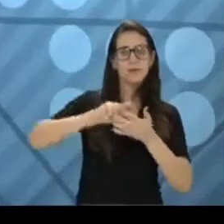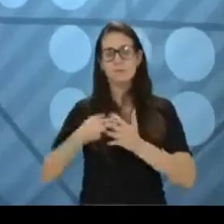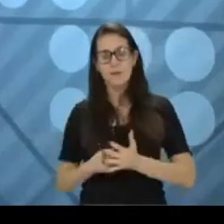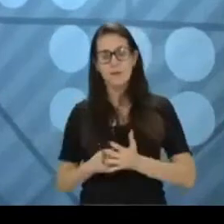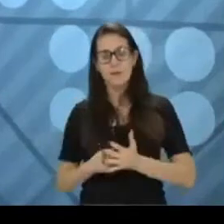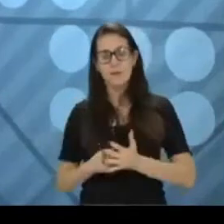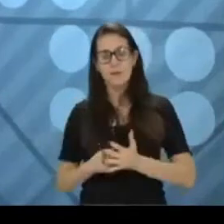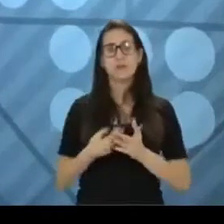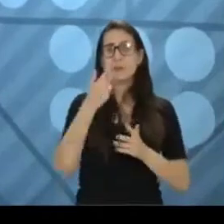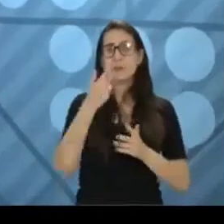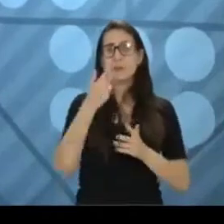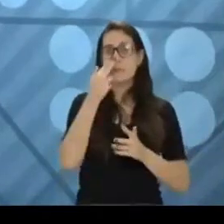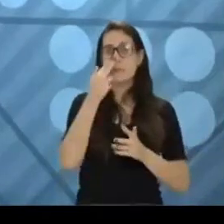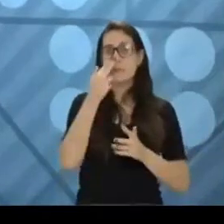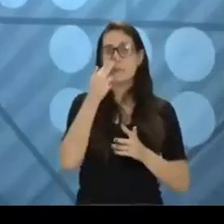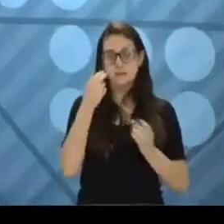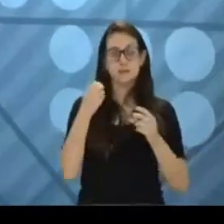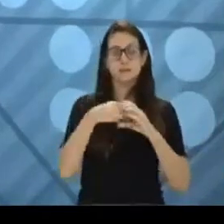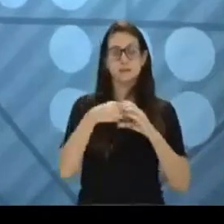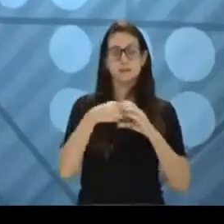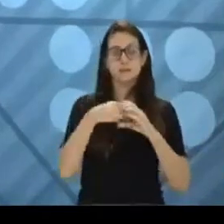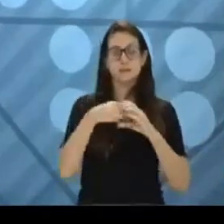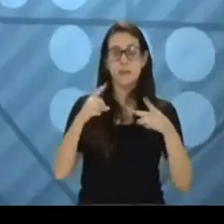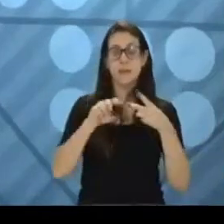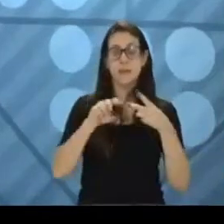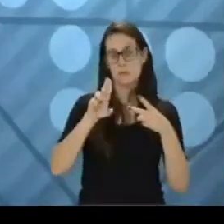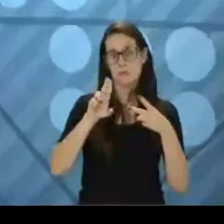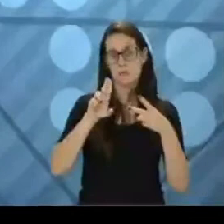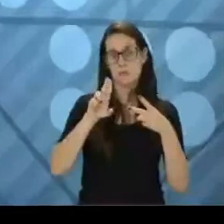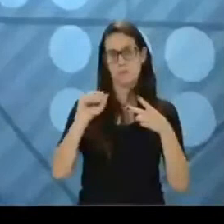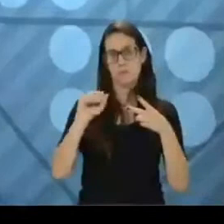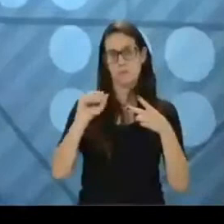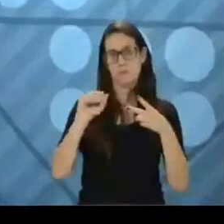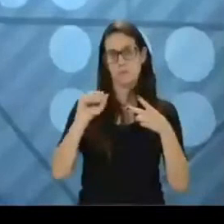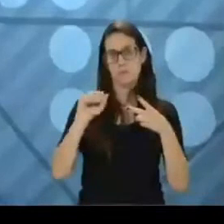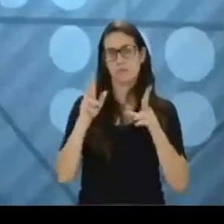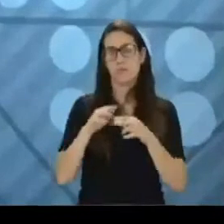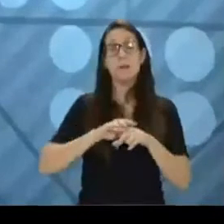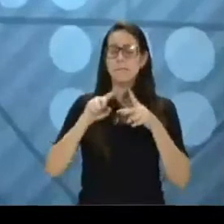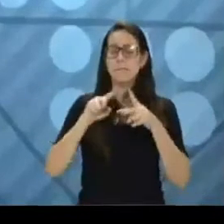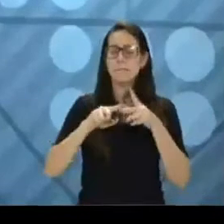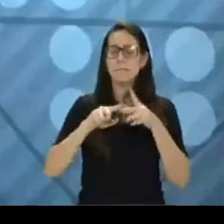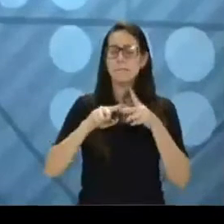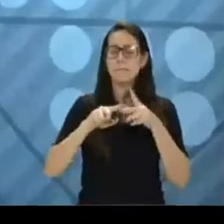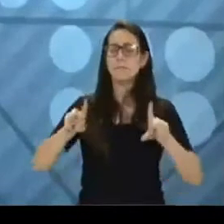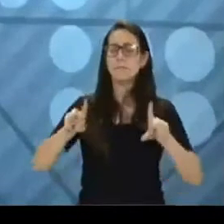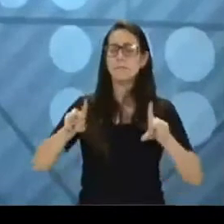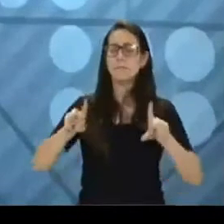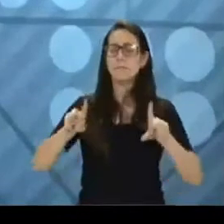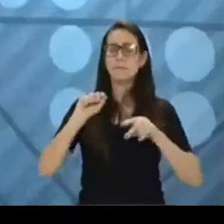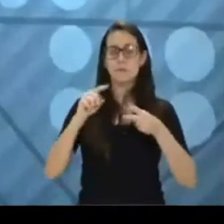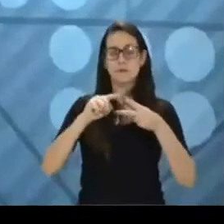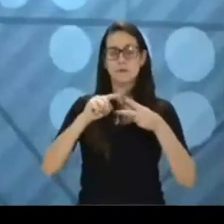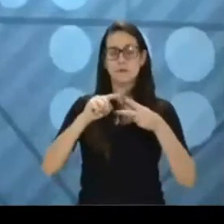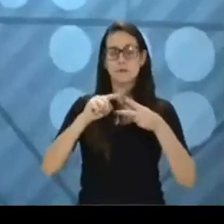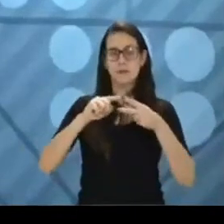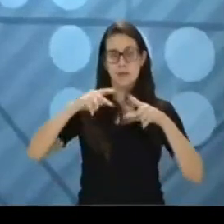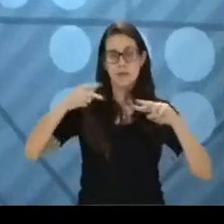semelhantes às células eucariontes. Mas diferentes das células eucariontes, o material genético está